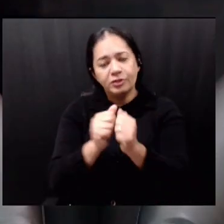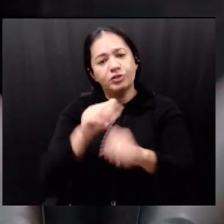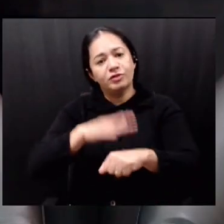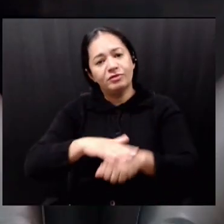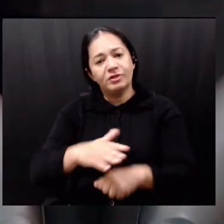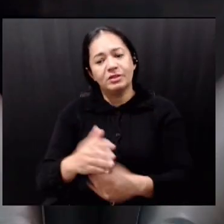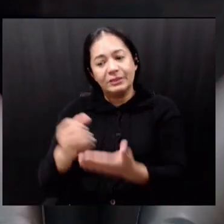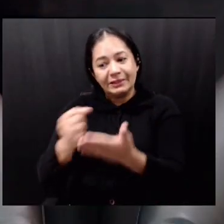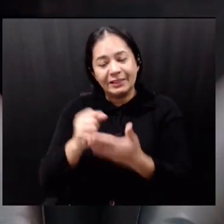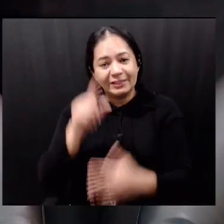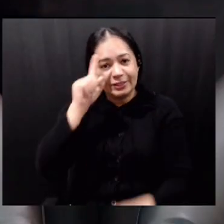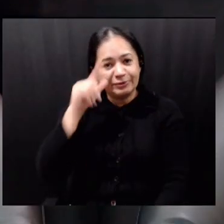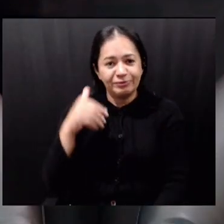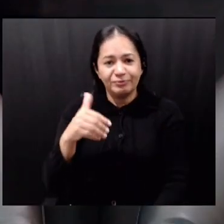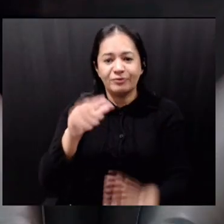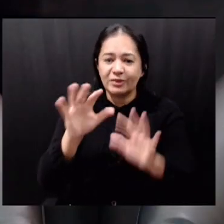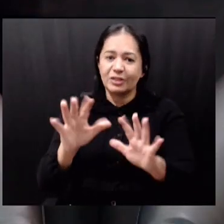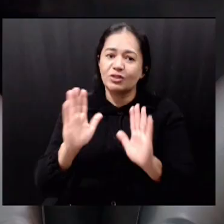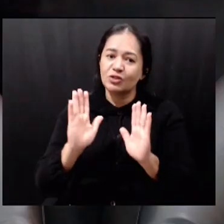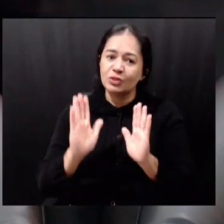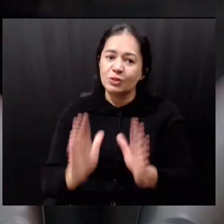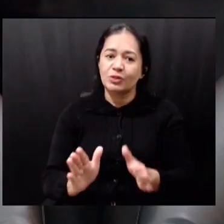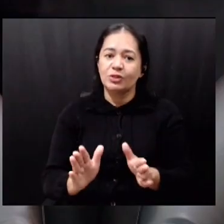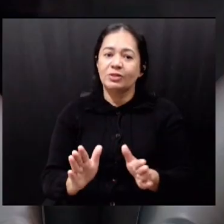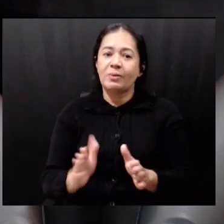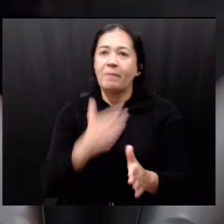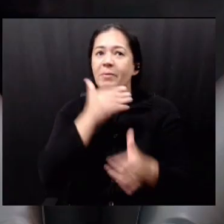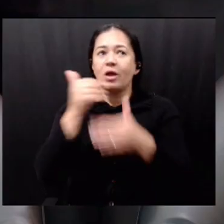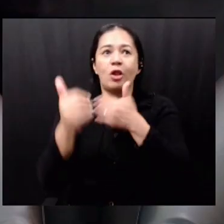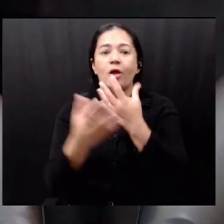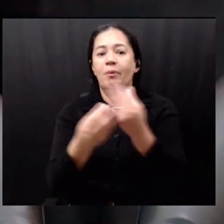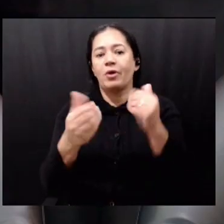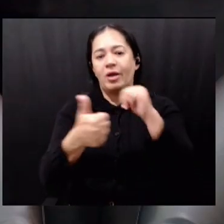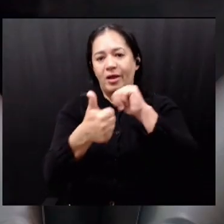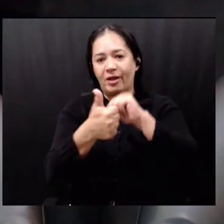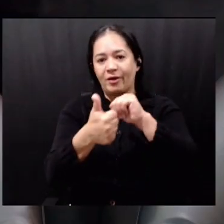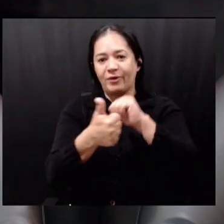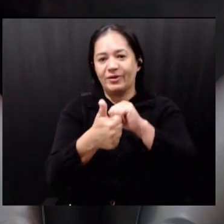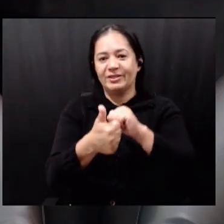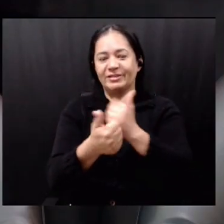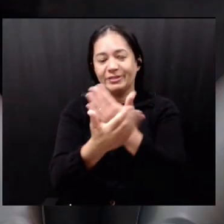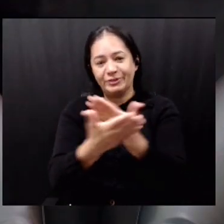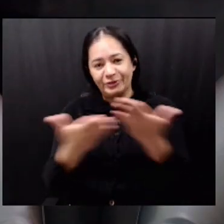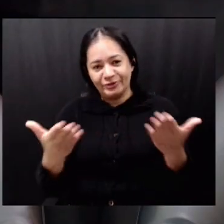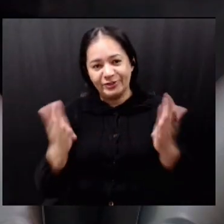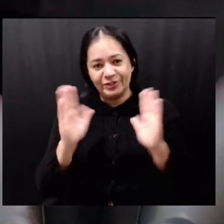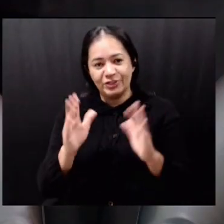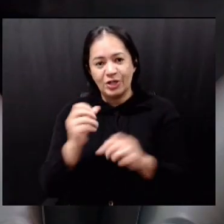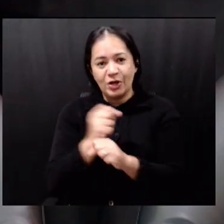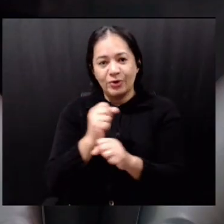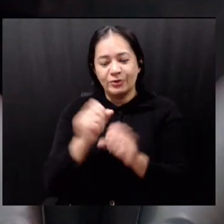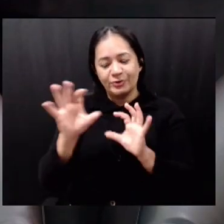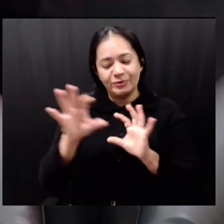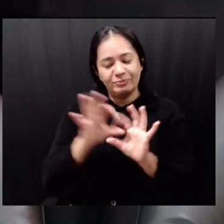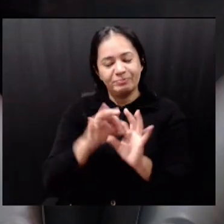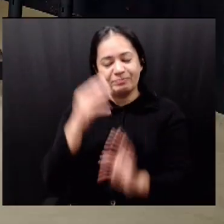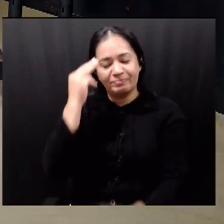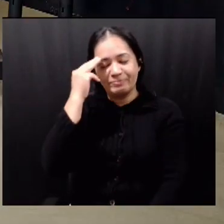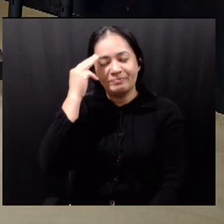dia. Isso já vai melhorar muito a qualidade do tempo de vocês e já vai construir muitas memórias afetivas com essa